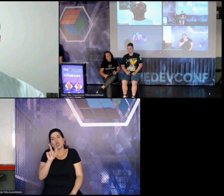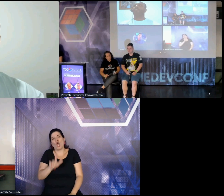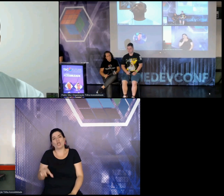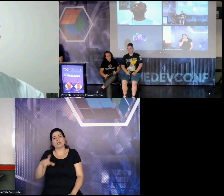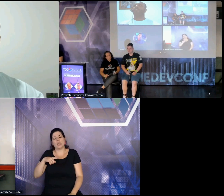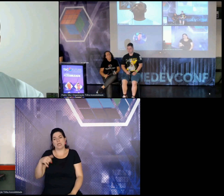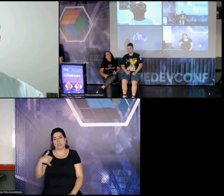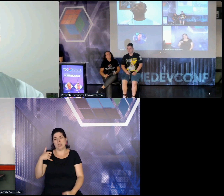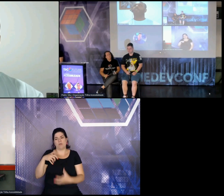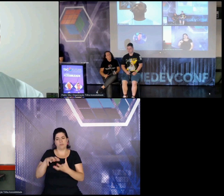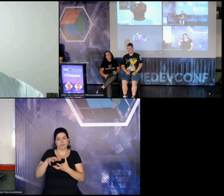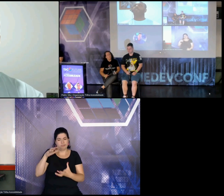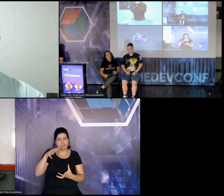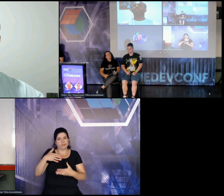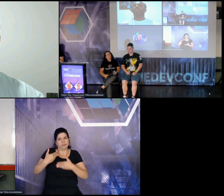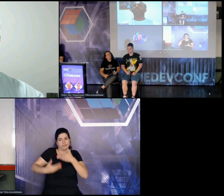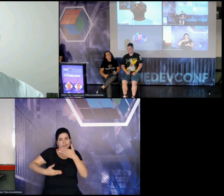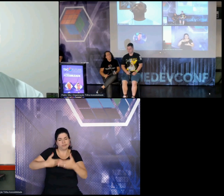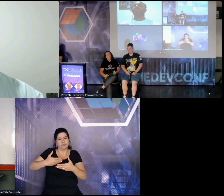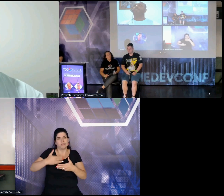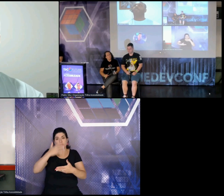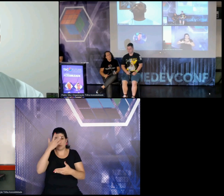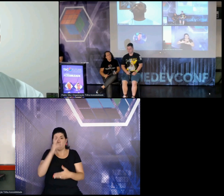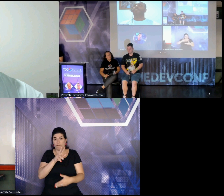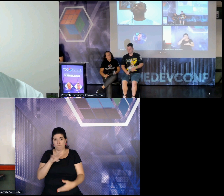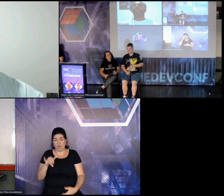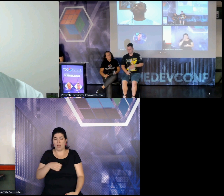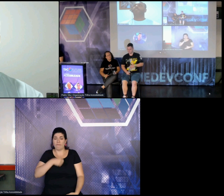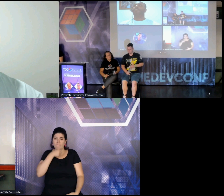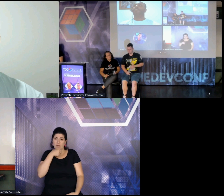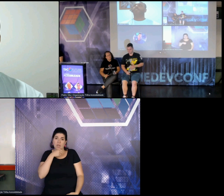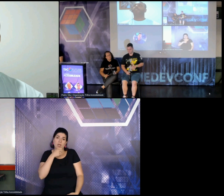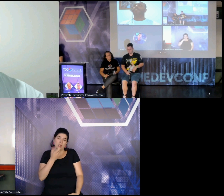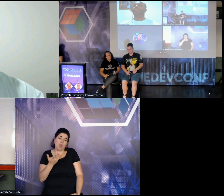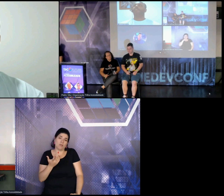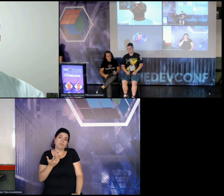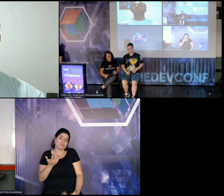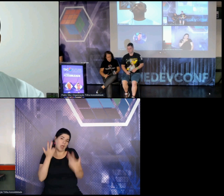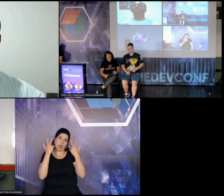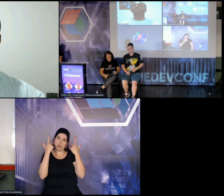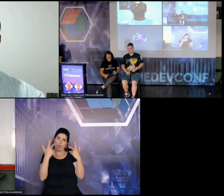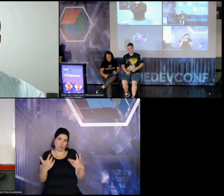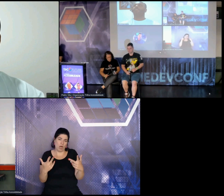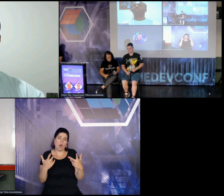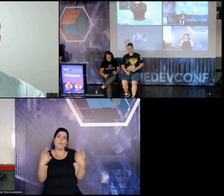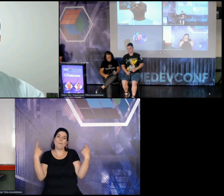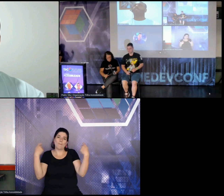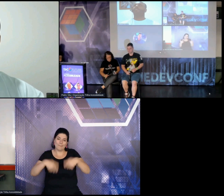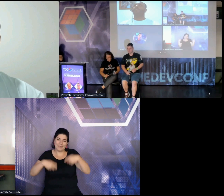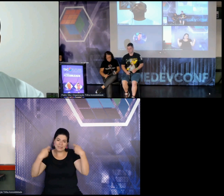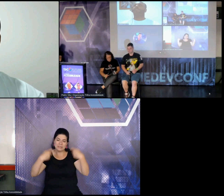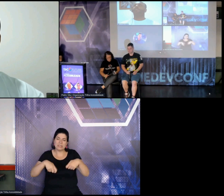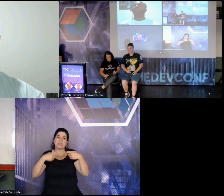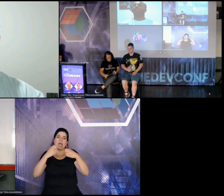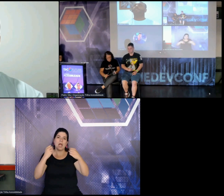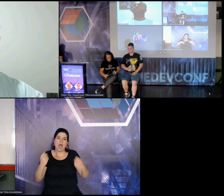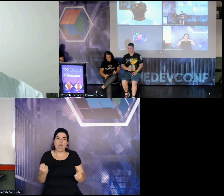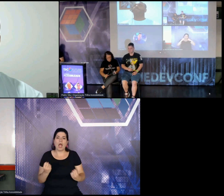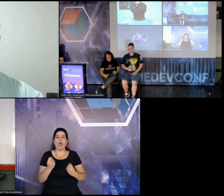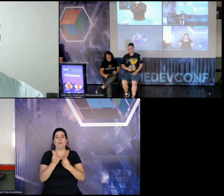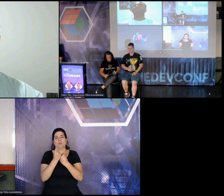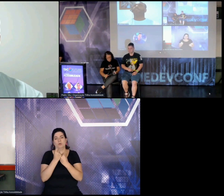as pessoas sim vão se tornar mais velhas e é natural precisar de um recurso maior